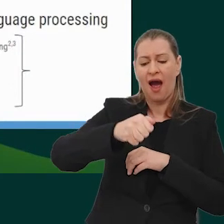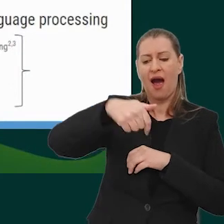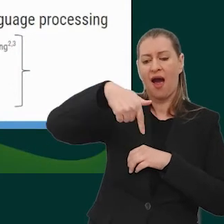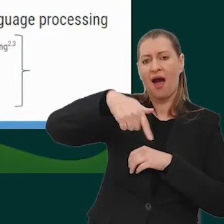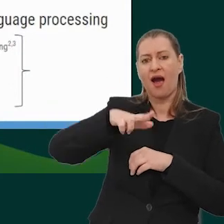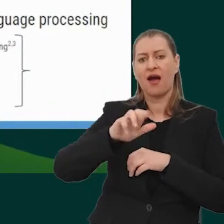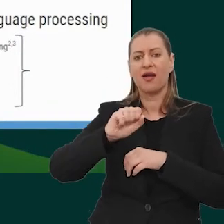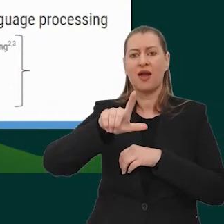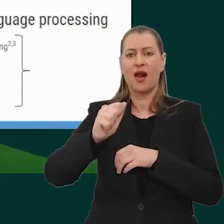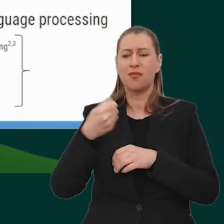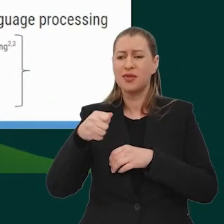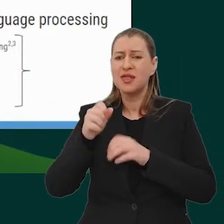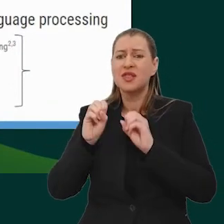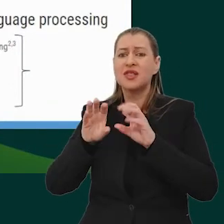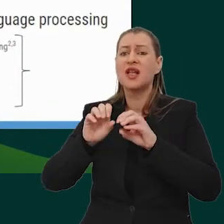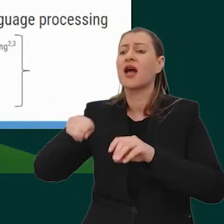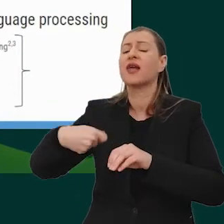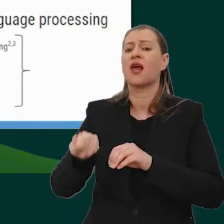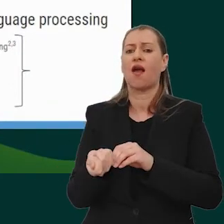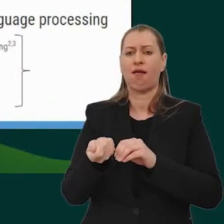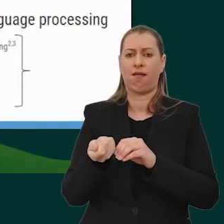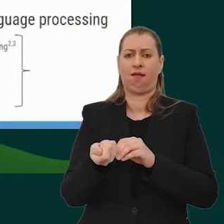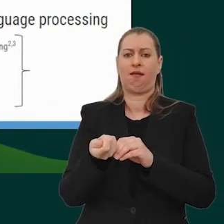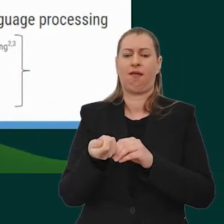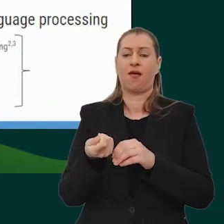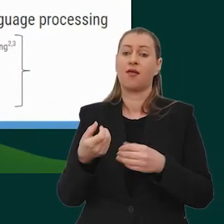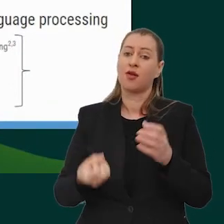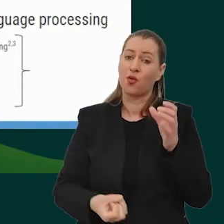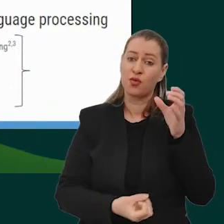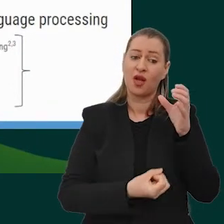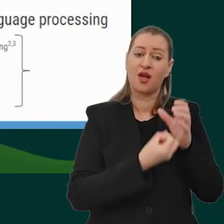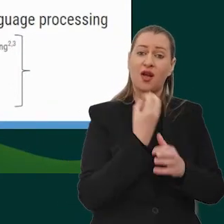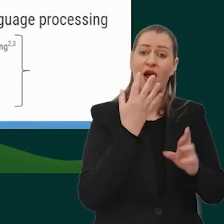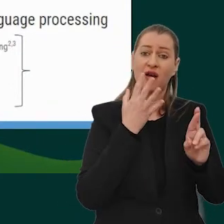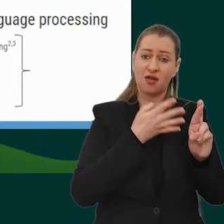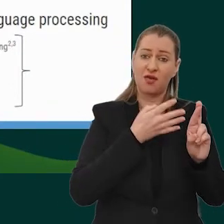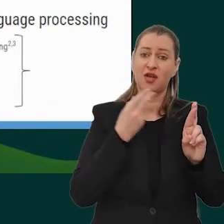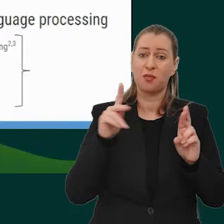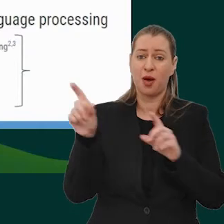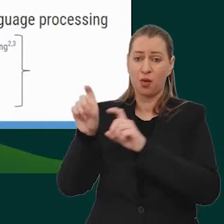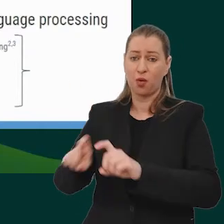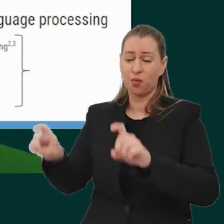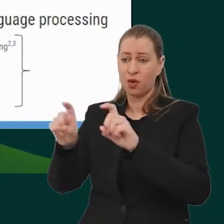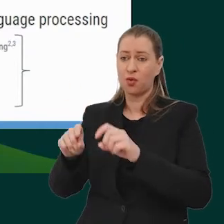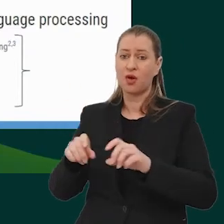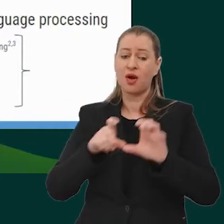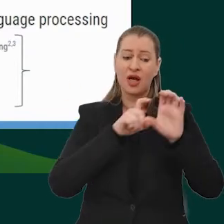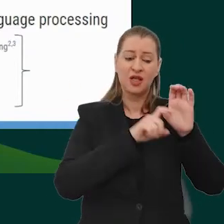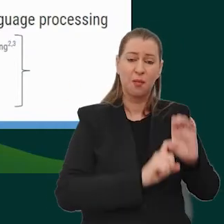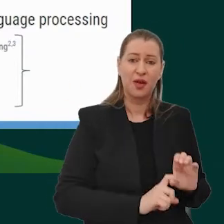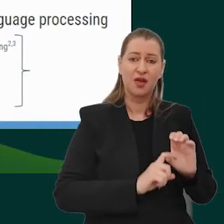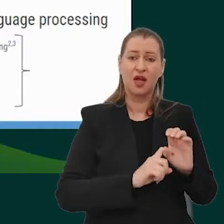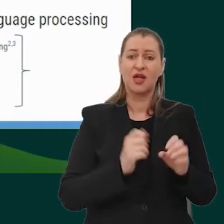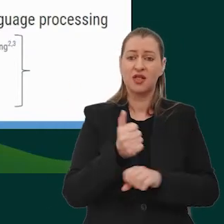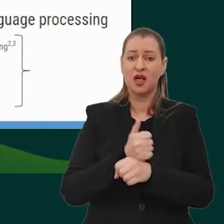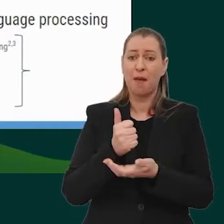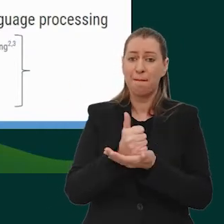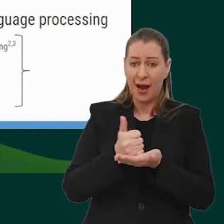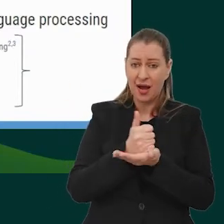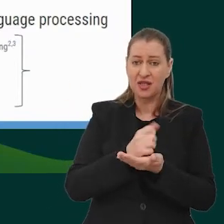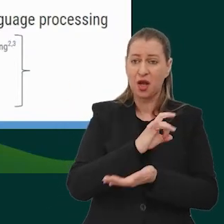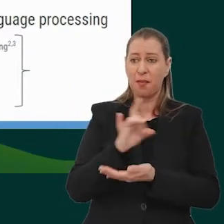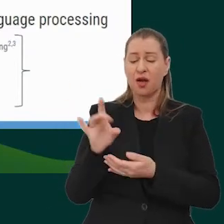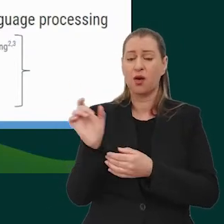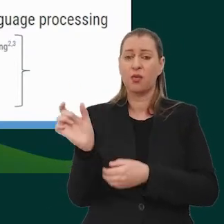essas correferências têm que ser criadas. E as dependências básicas para cada uma dessas palavras,